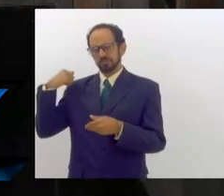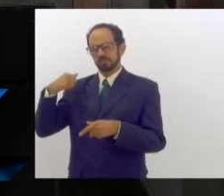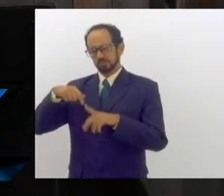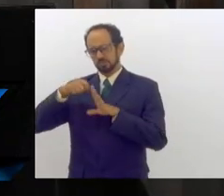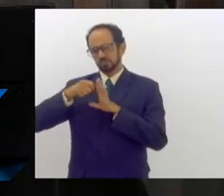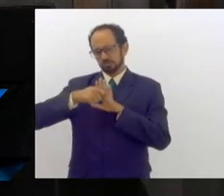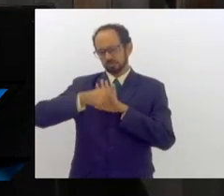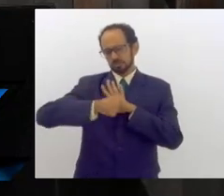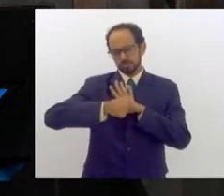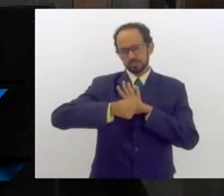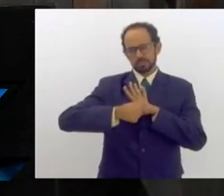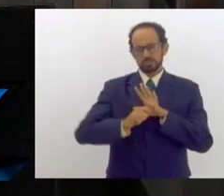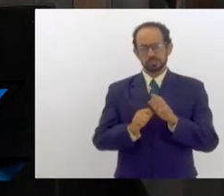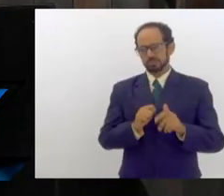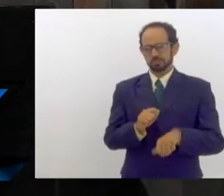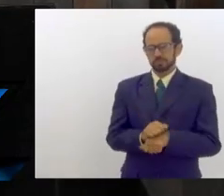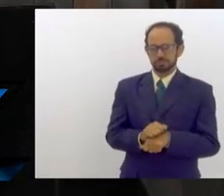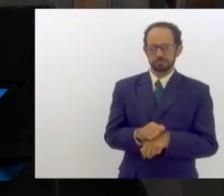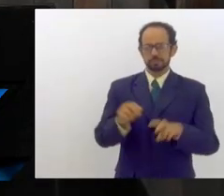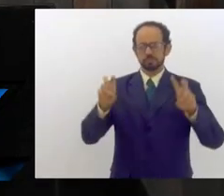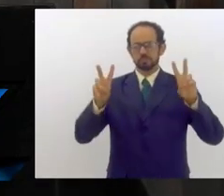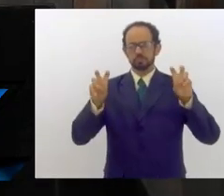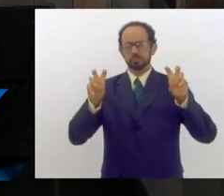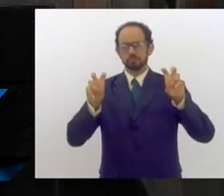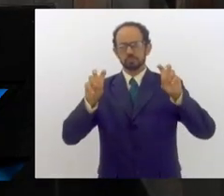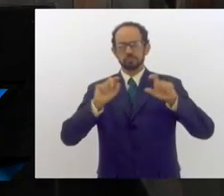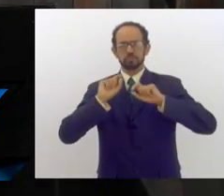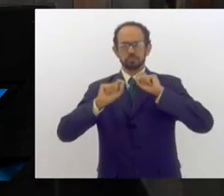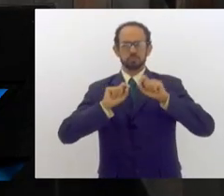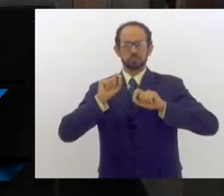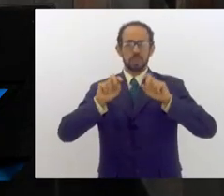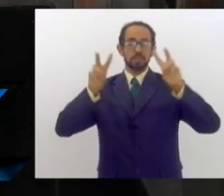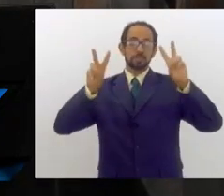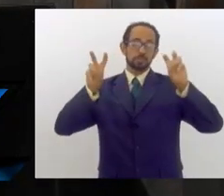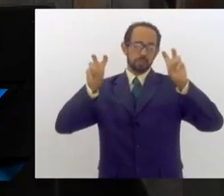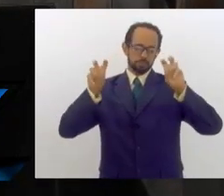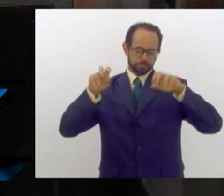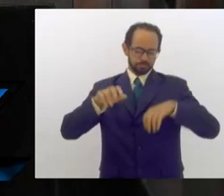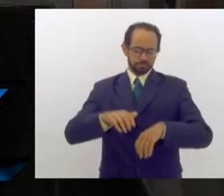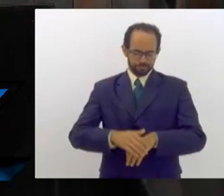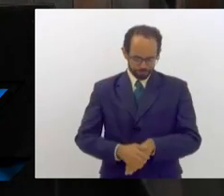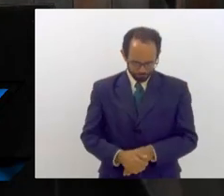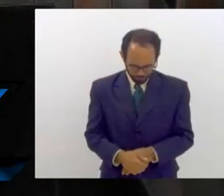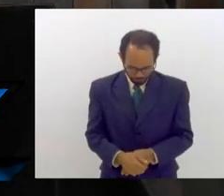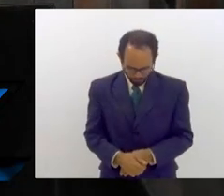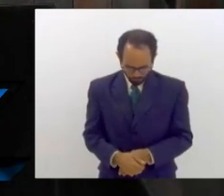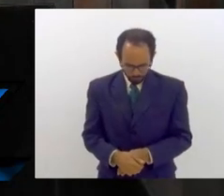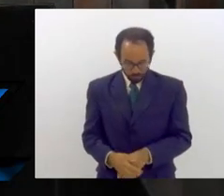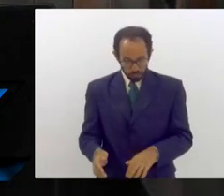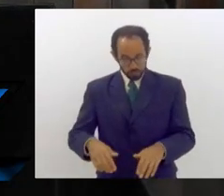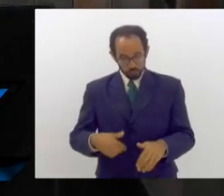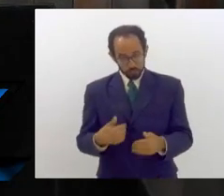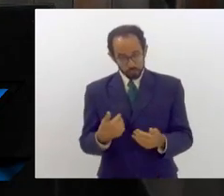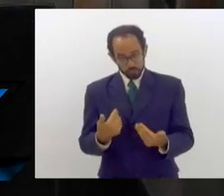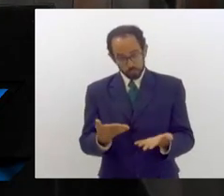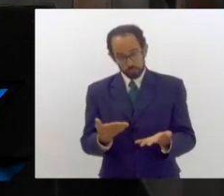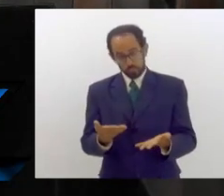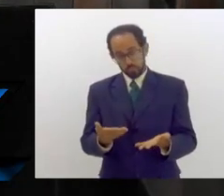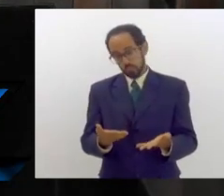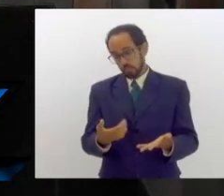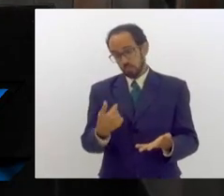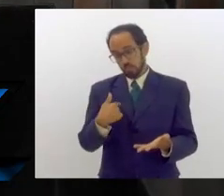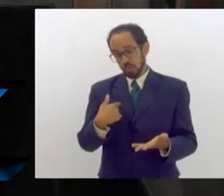meses sobre esse tema e cheguei uma